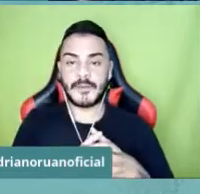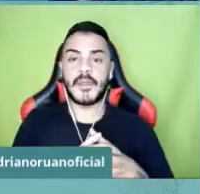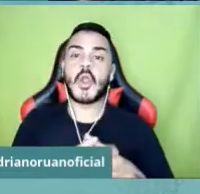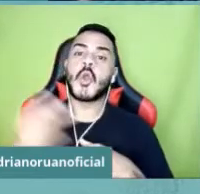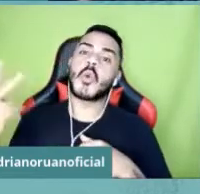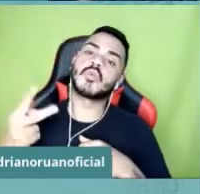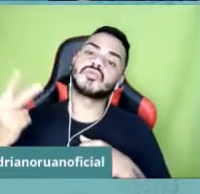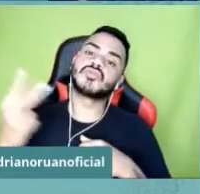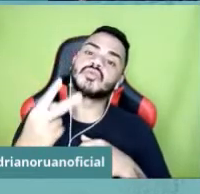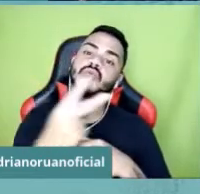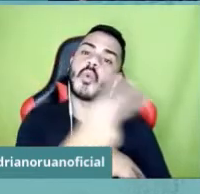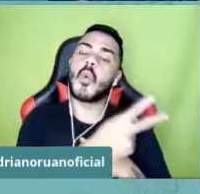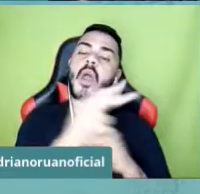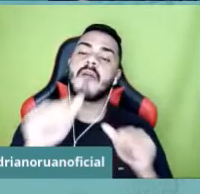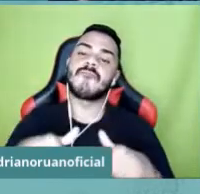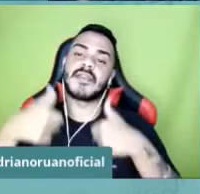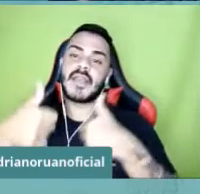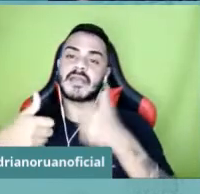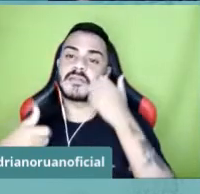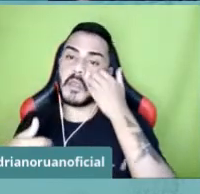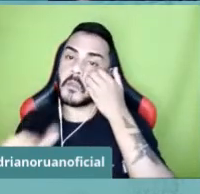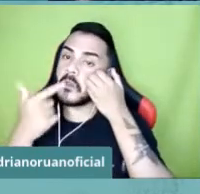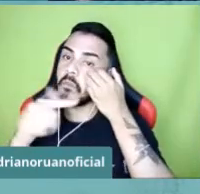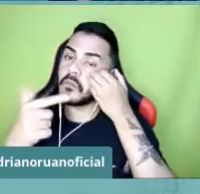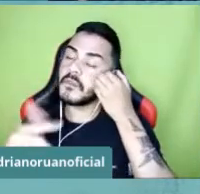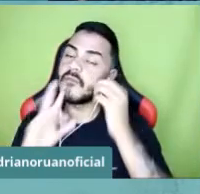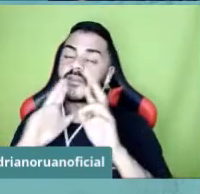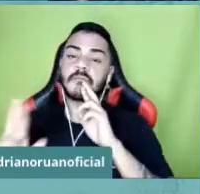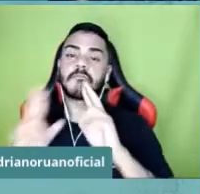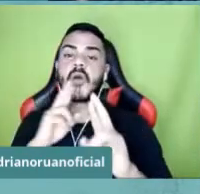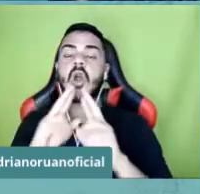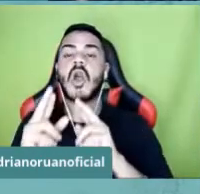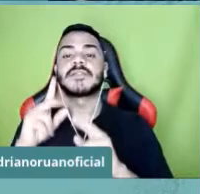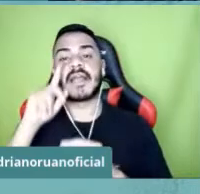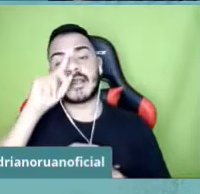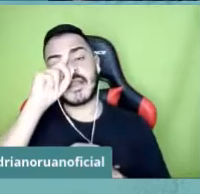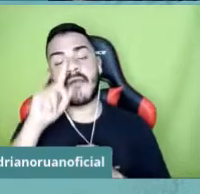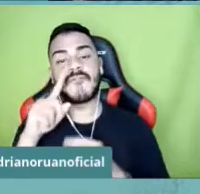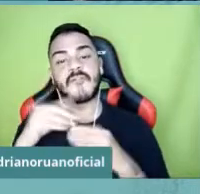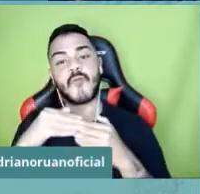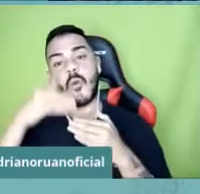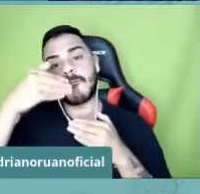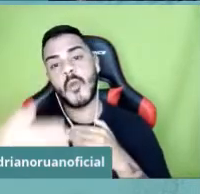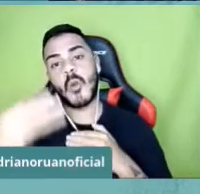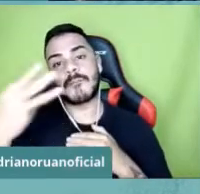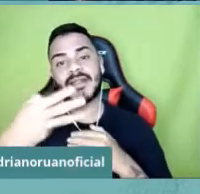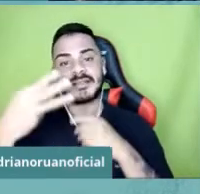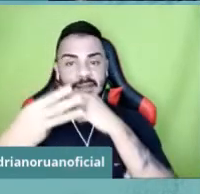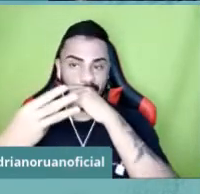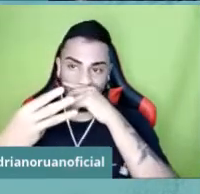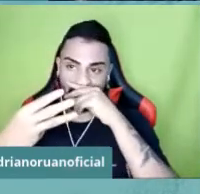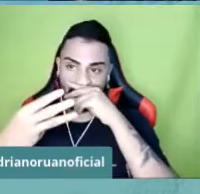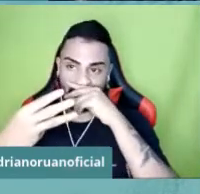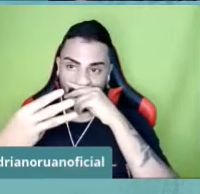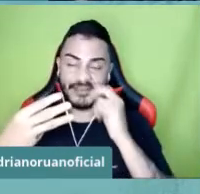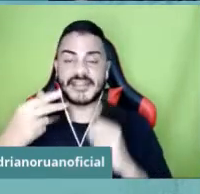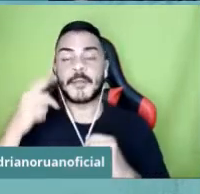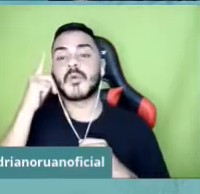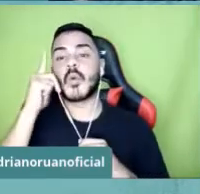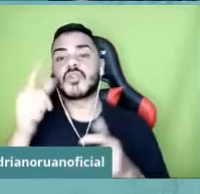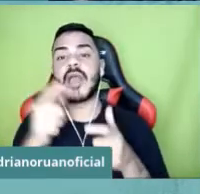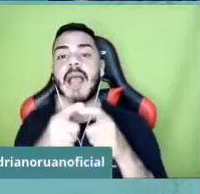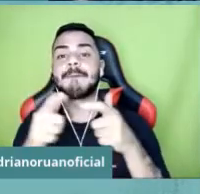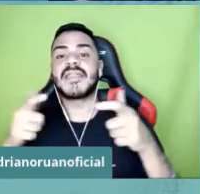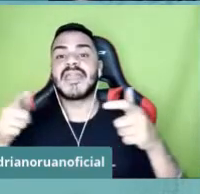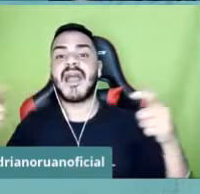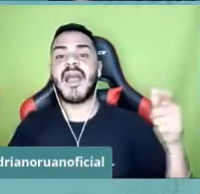mantive eficácia e não tive efeitos colaterais graves, vou para a fase 3, onde eu vou ampliar ainda mais